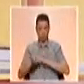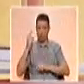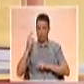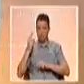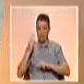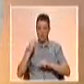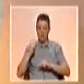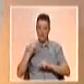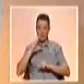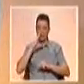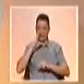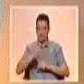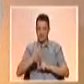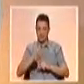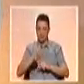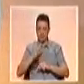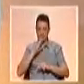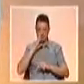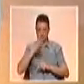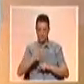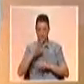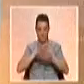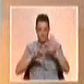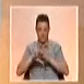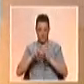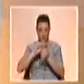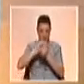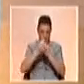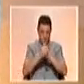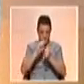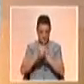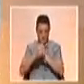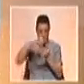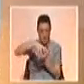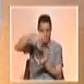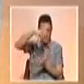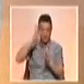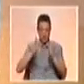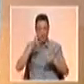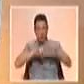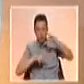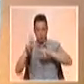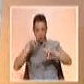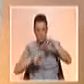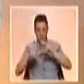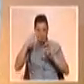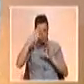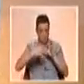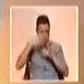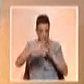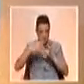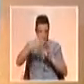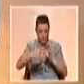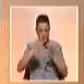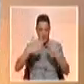Em termos de fazer a adaptação de um edifício que já está construído, pode ser mais complicado e tem custos,